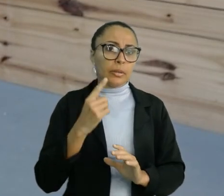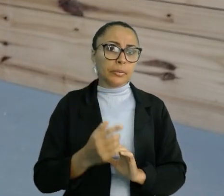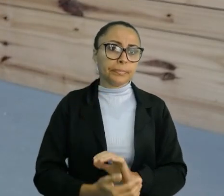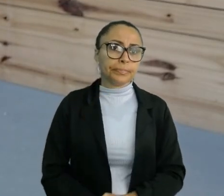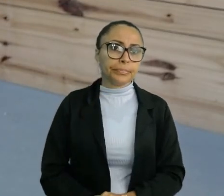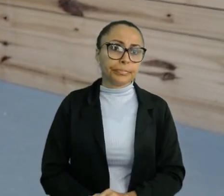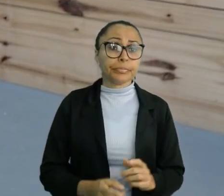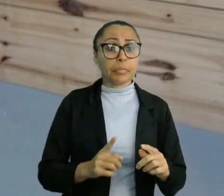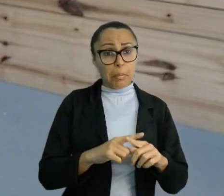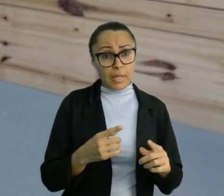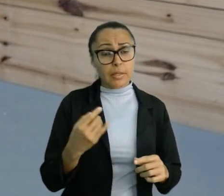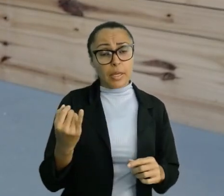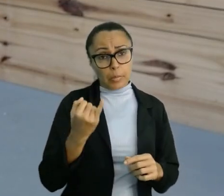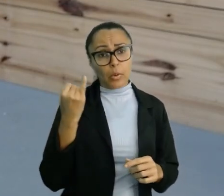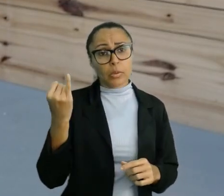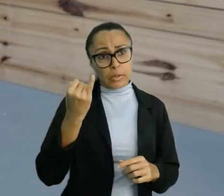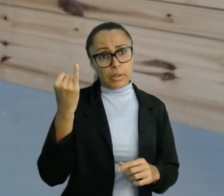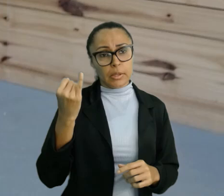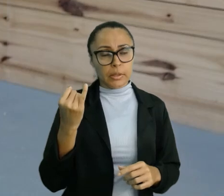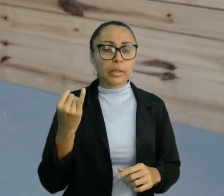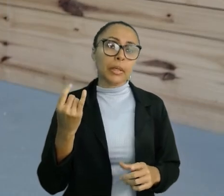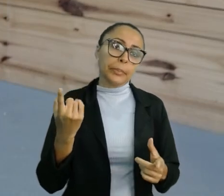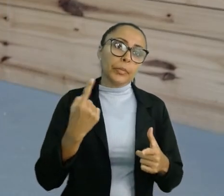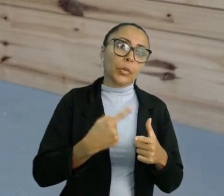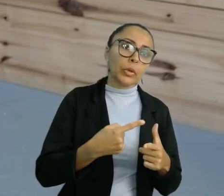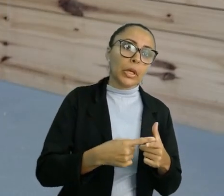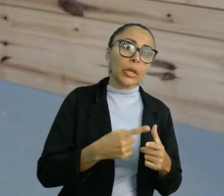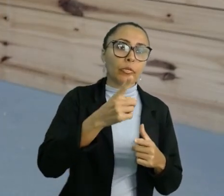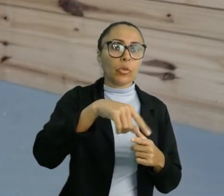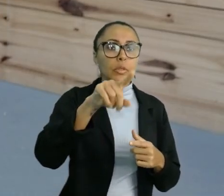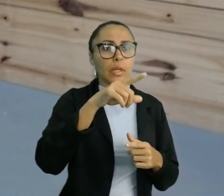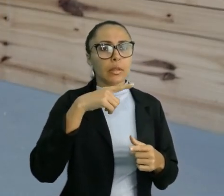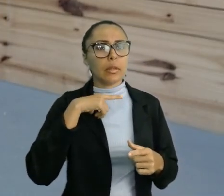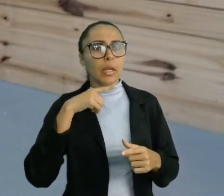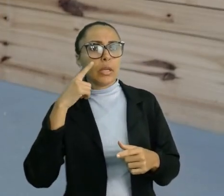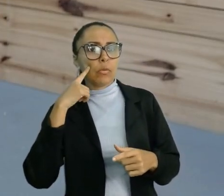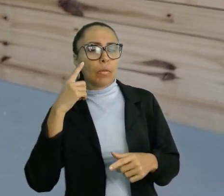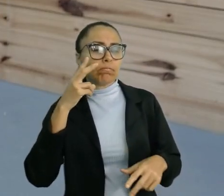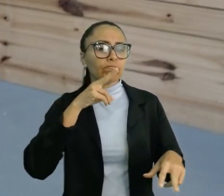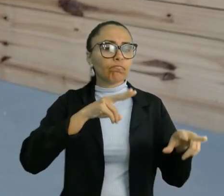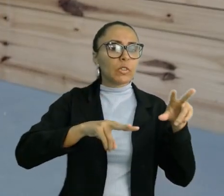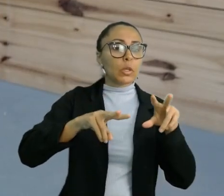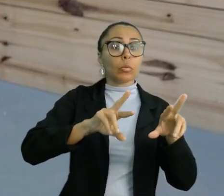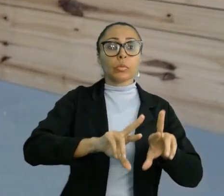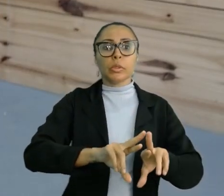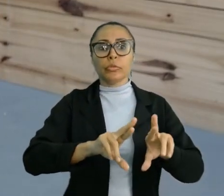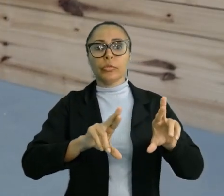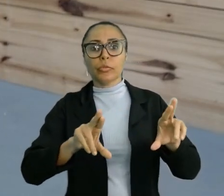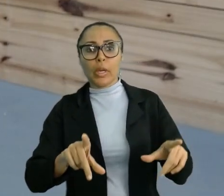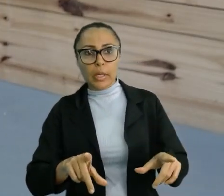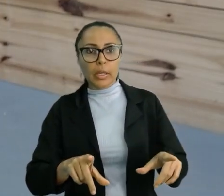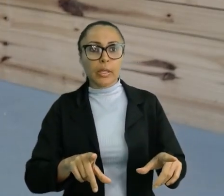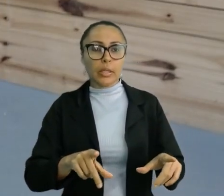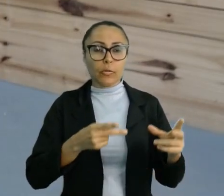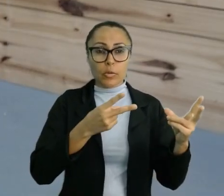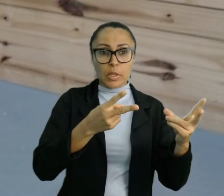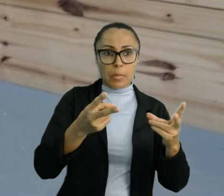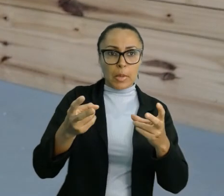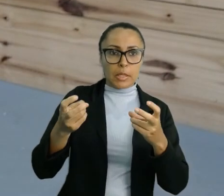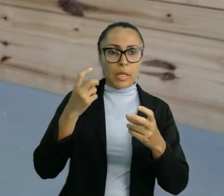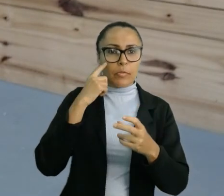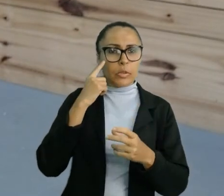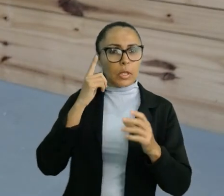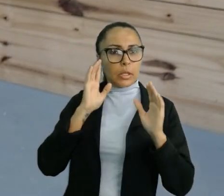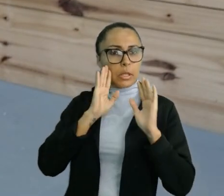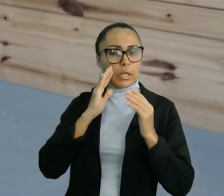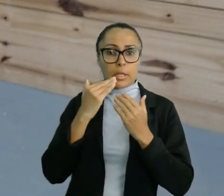Mas é algo interessante porque você tem uma visão diferente de você estar olhando simplesmente de frente